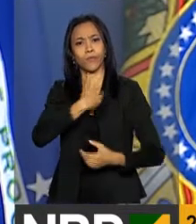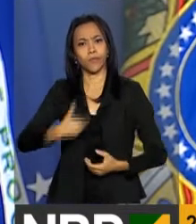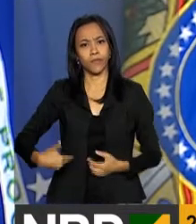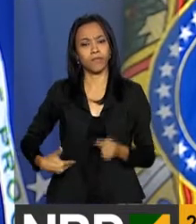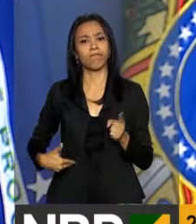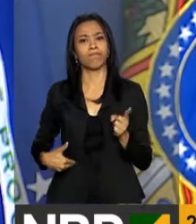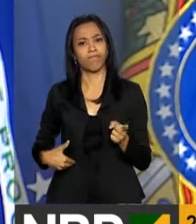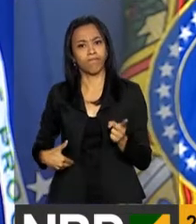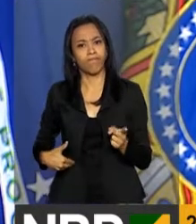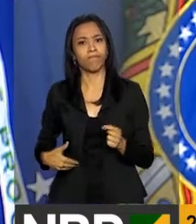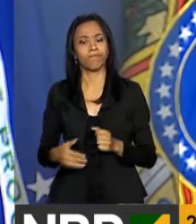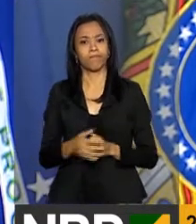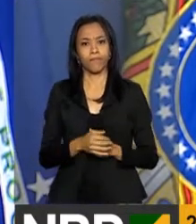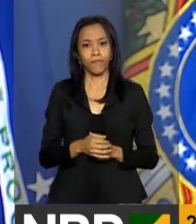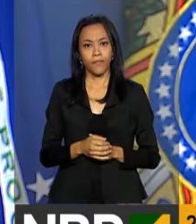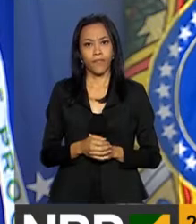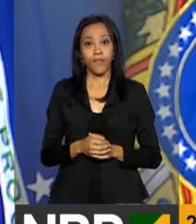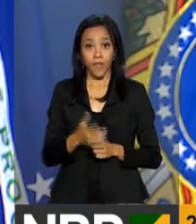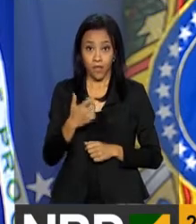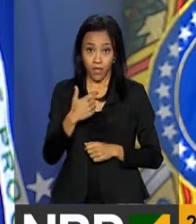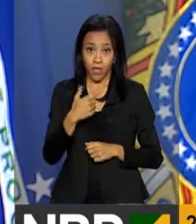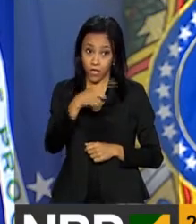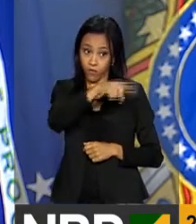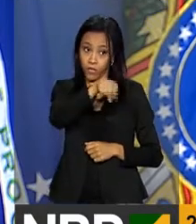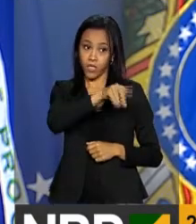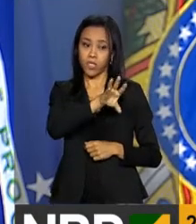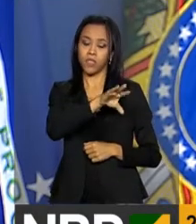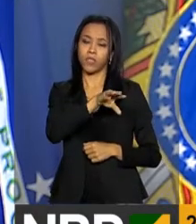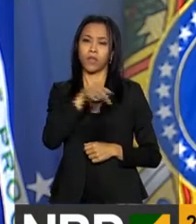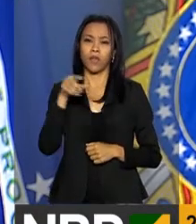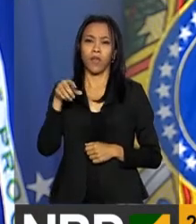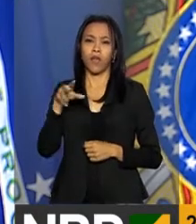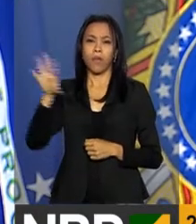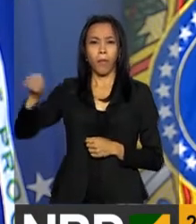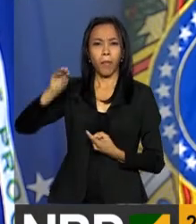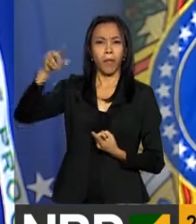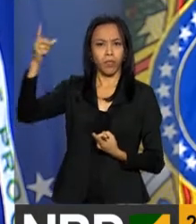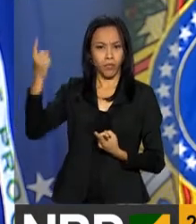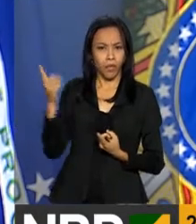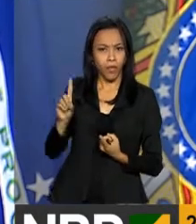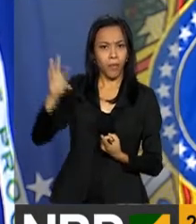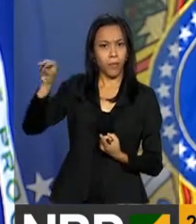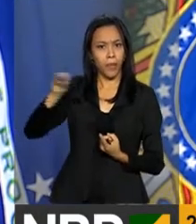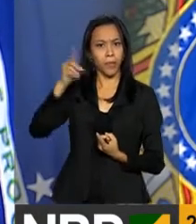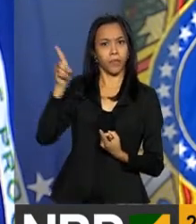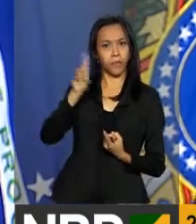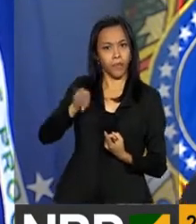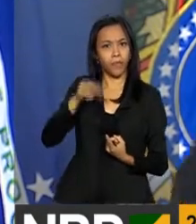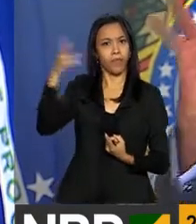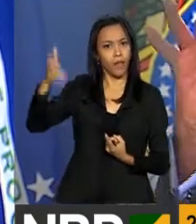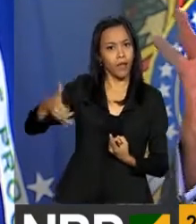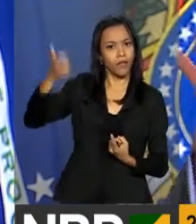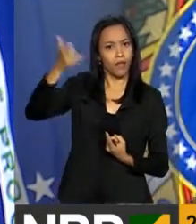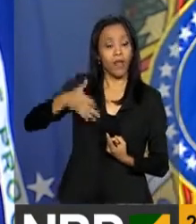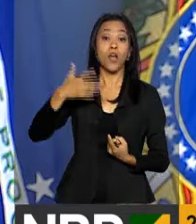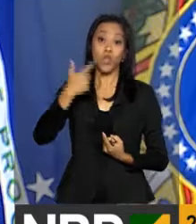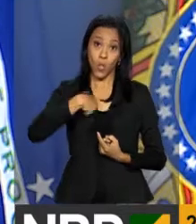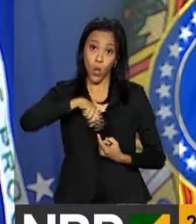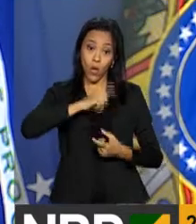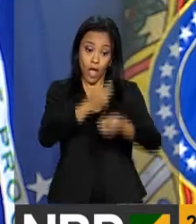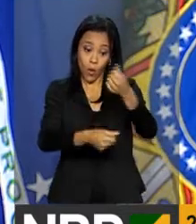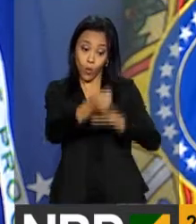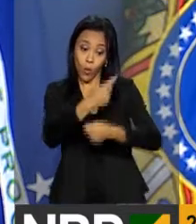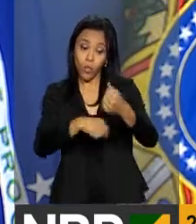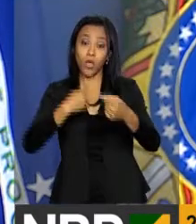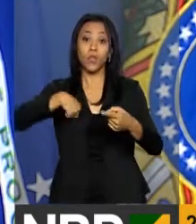eu enquanto vocês falavam eu imaginei o seguinte interessante na economia nós acertamos nas nossas escolhas